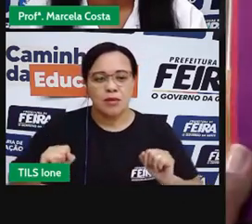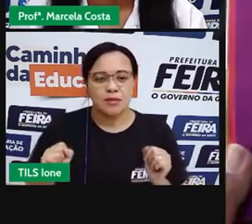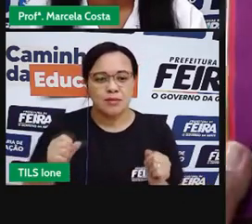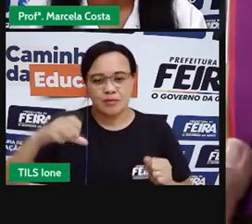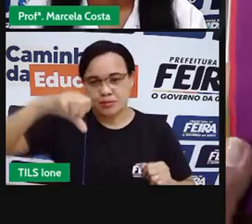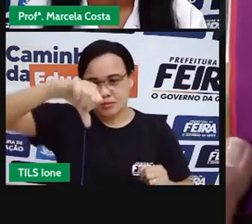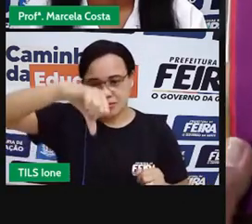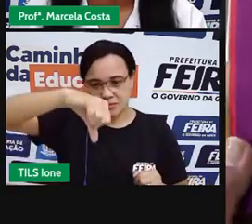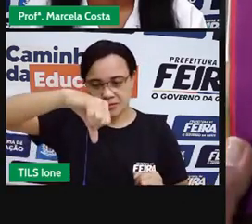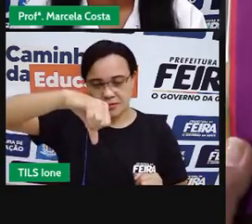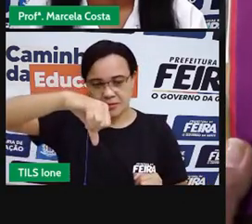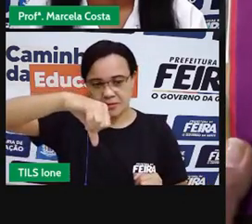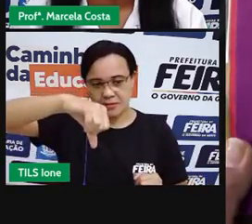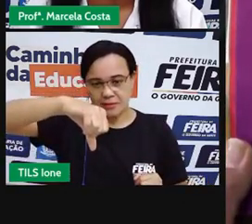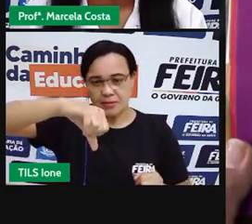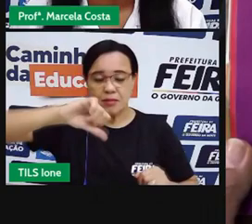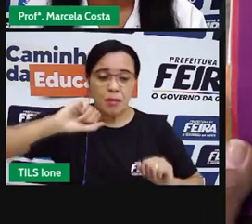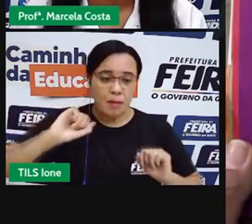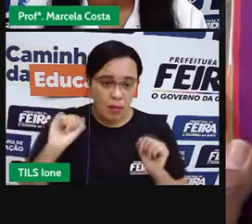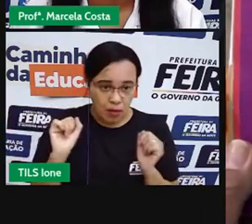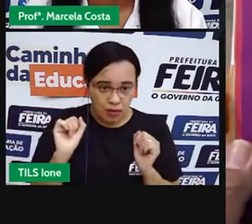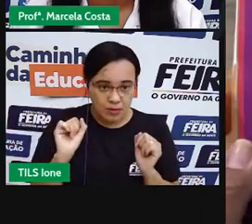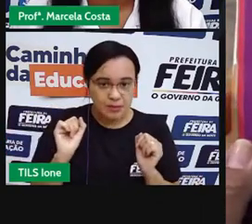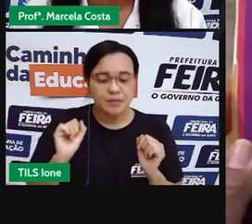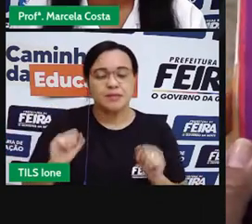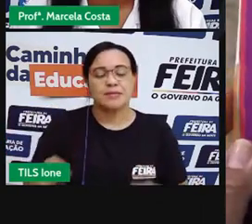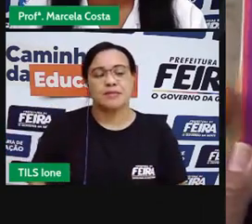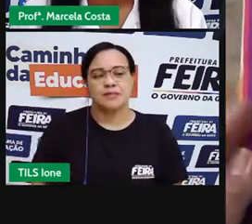bota nove, bota